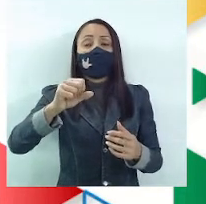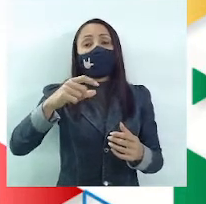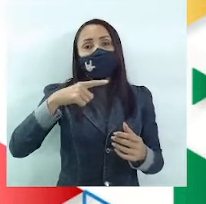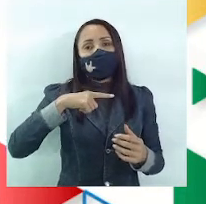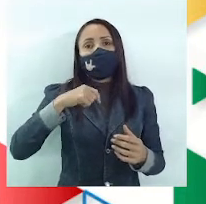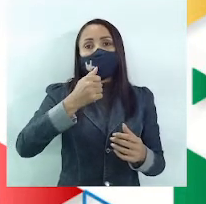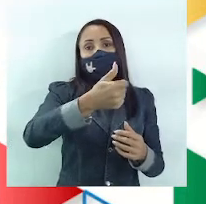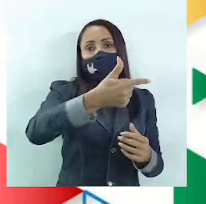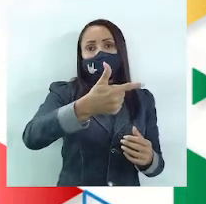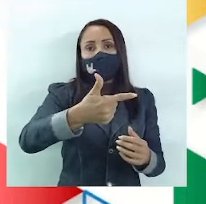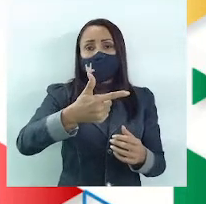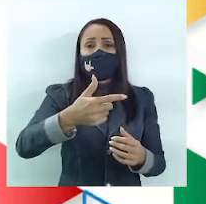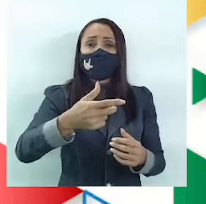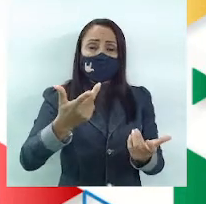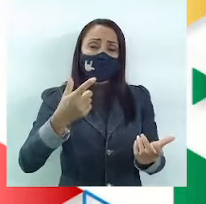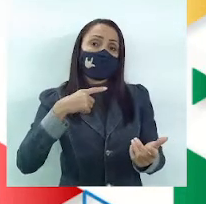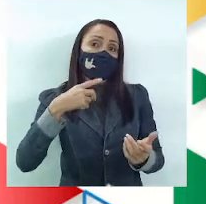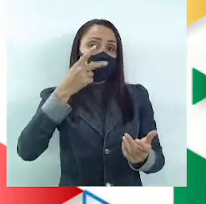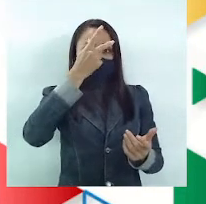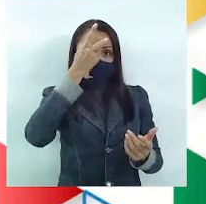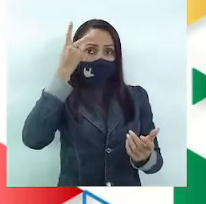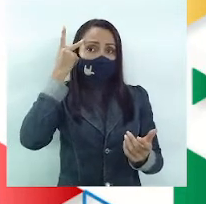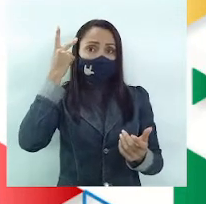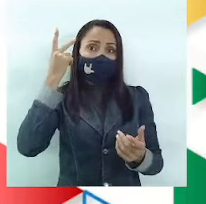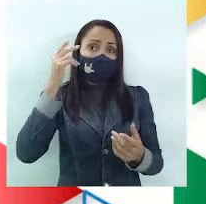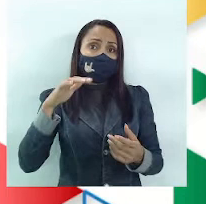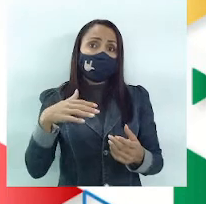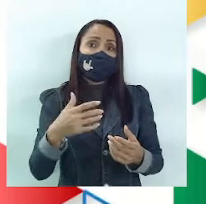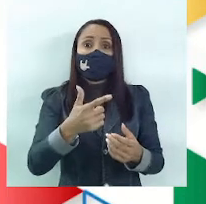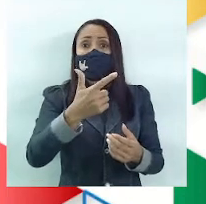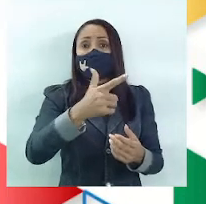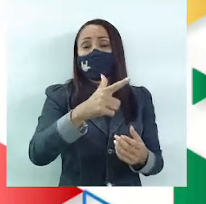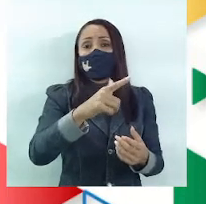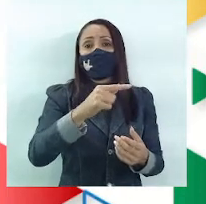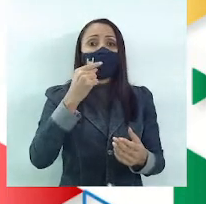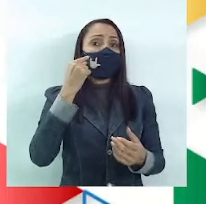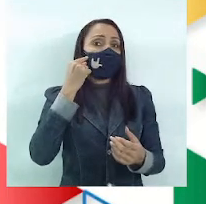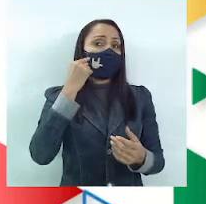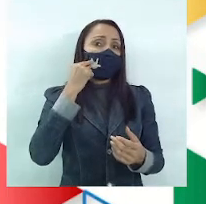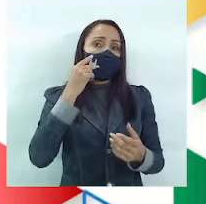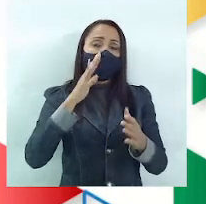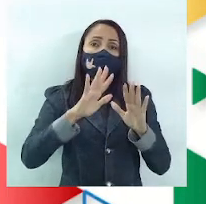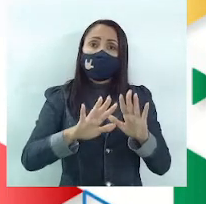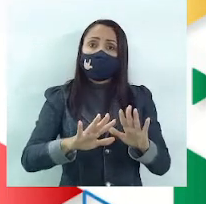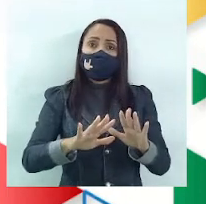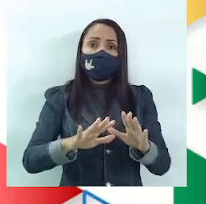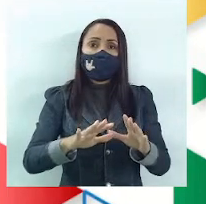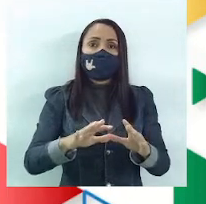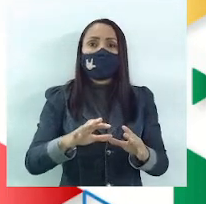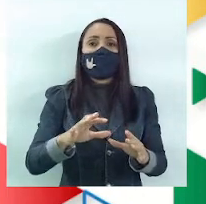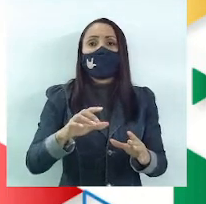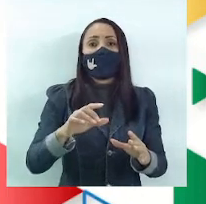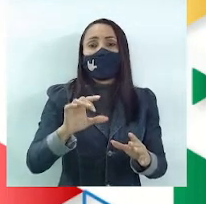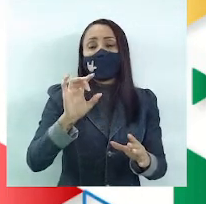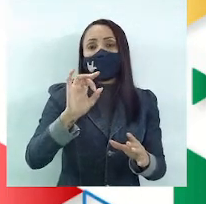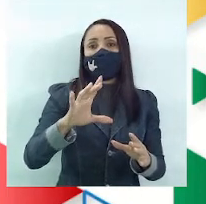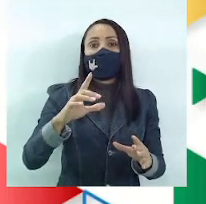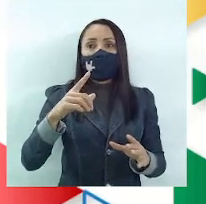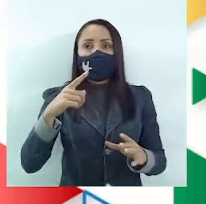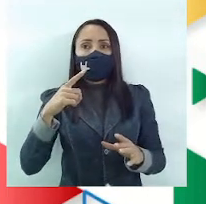com a evolução da própria espécie já não tem tanto dente ciso. Às vezes só apenas erupcionam,